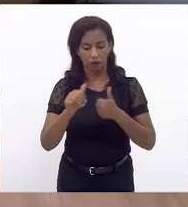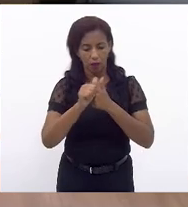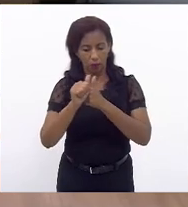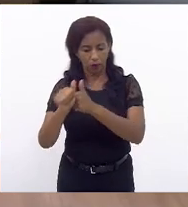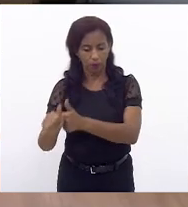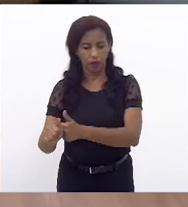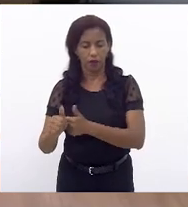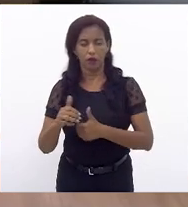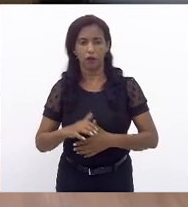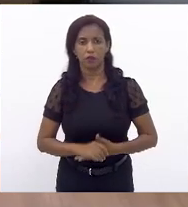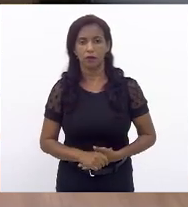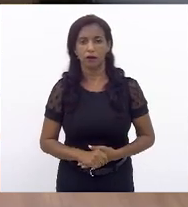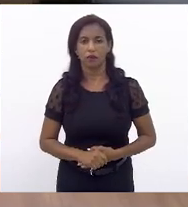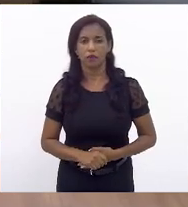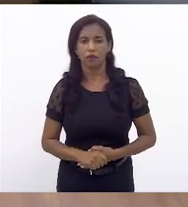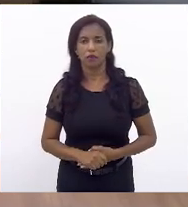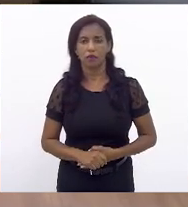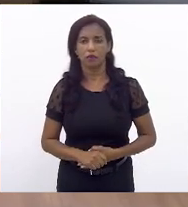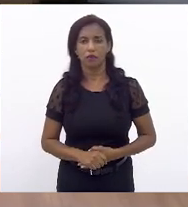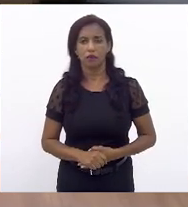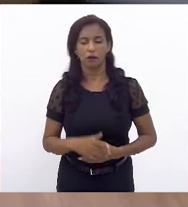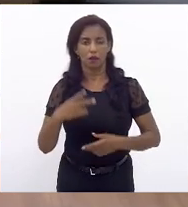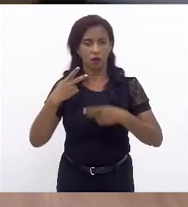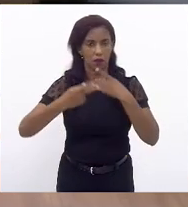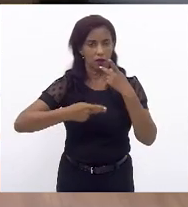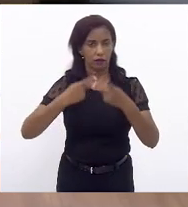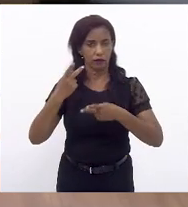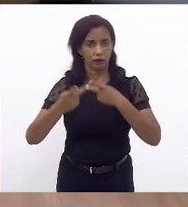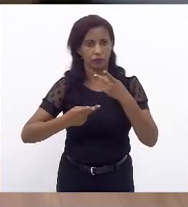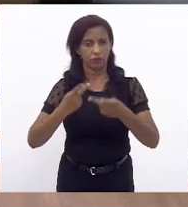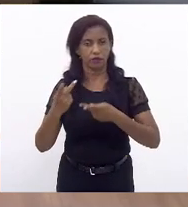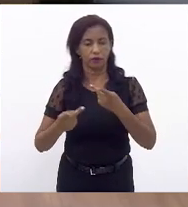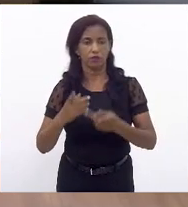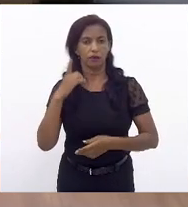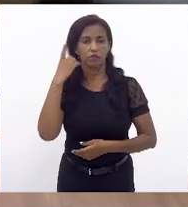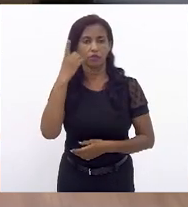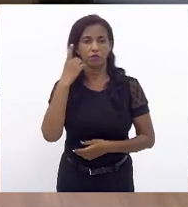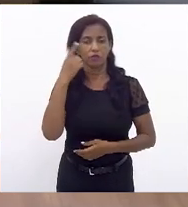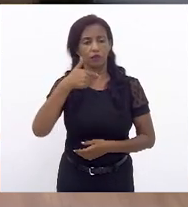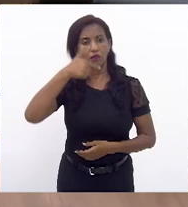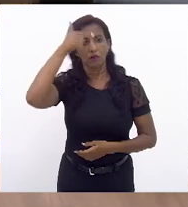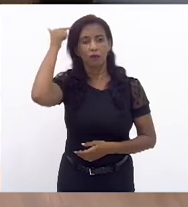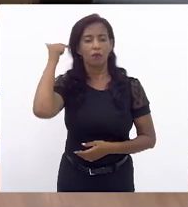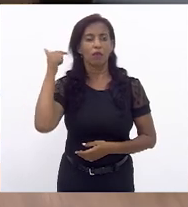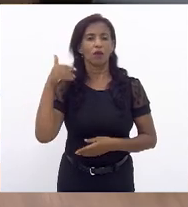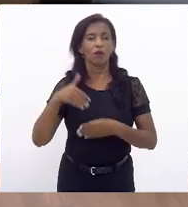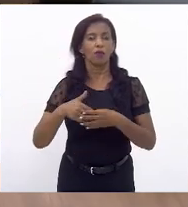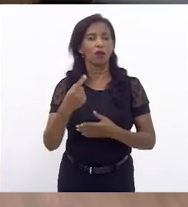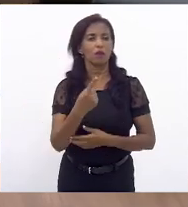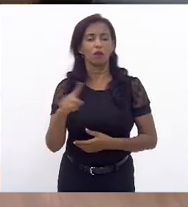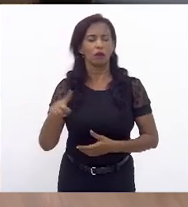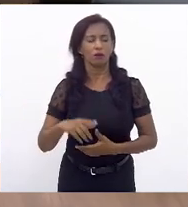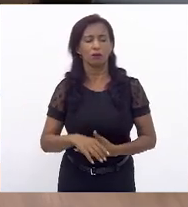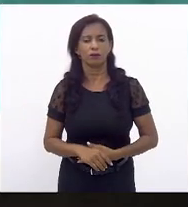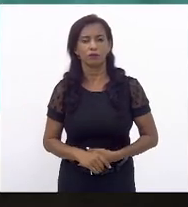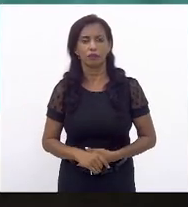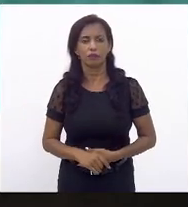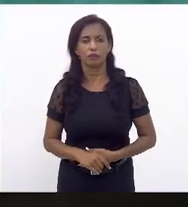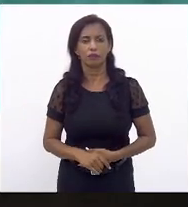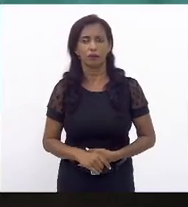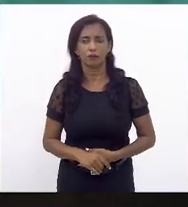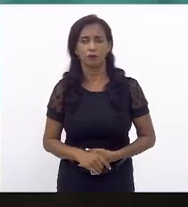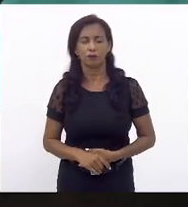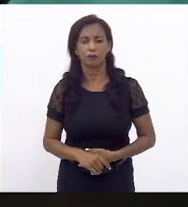acompanhando a argumentação do deputado Luiz Paulo, meu voto é não. Deputado Carlos